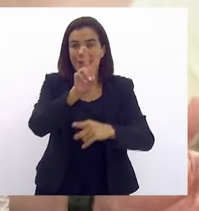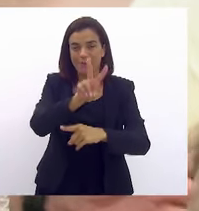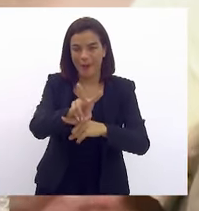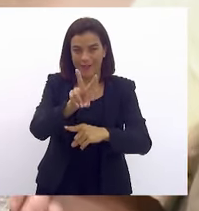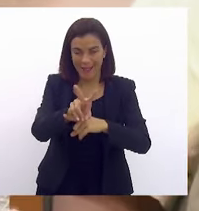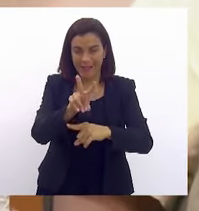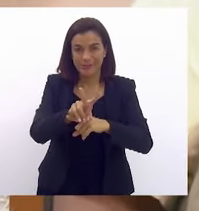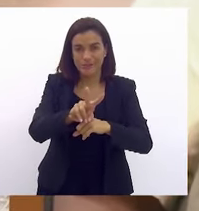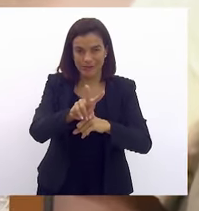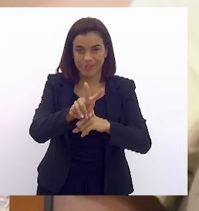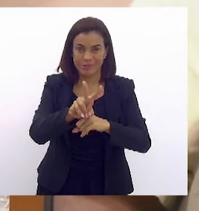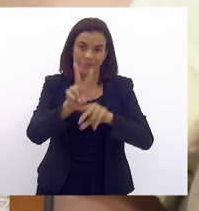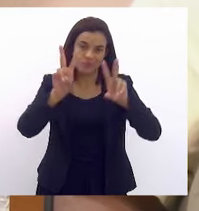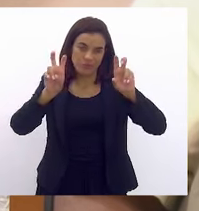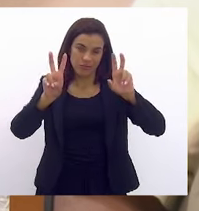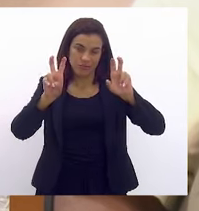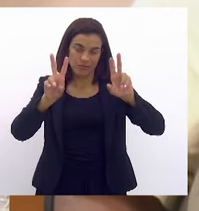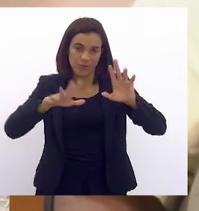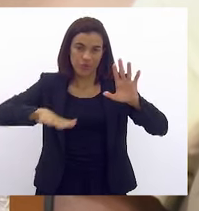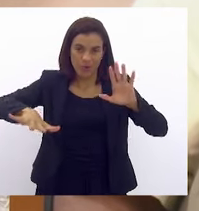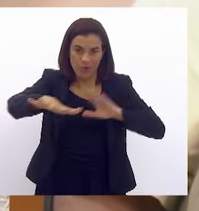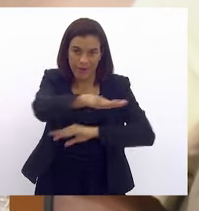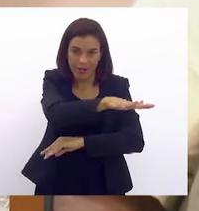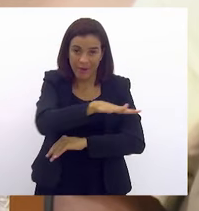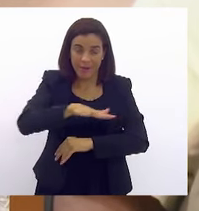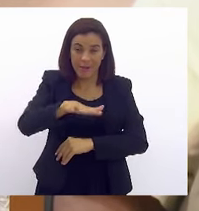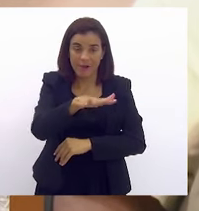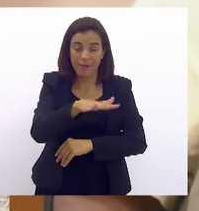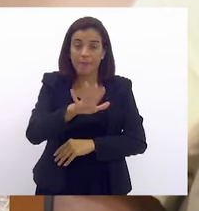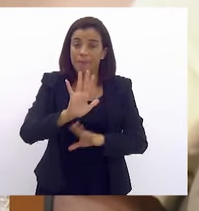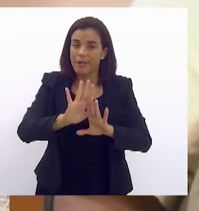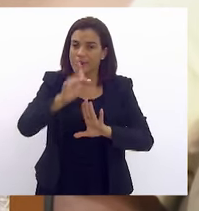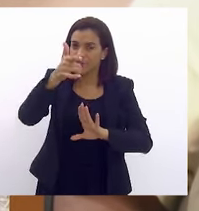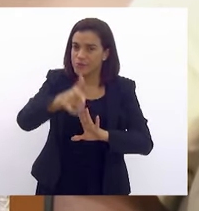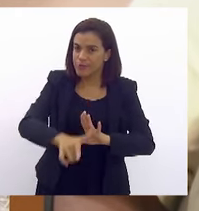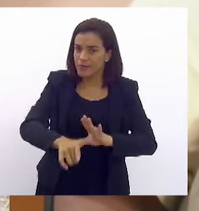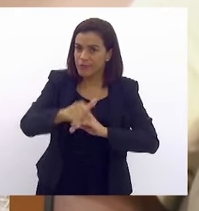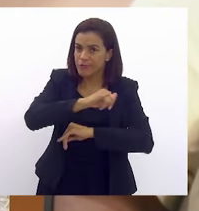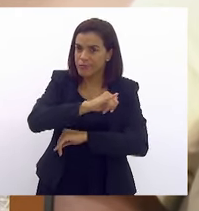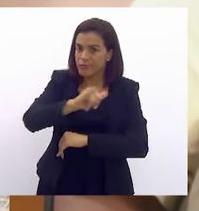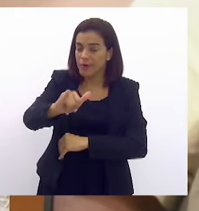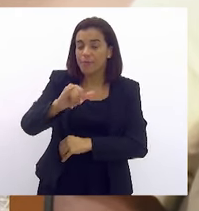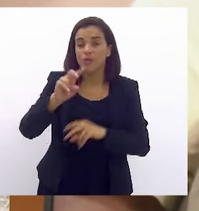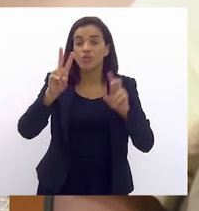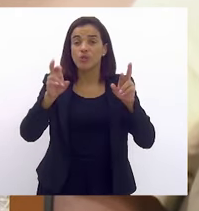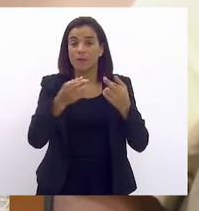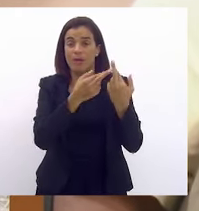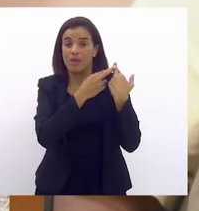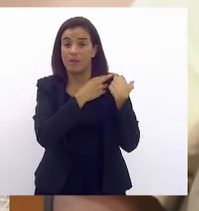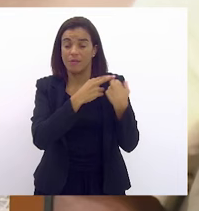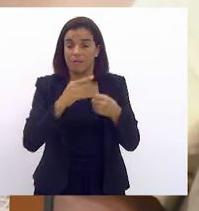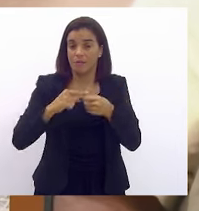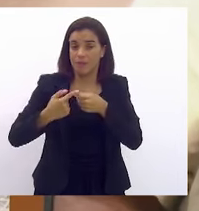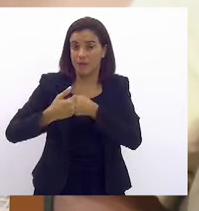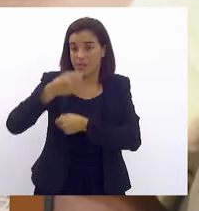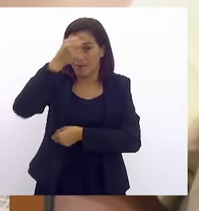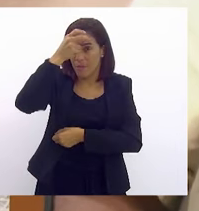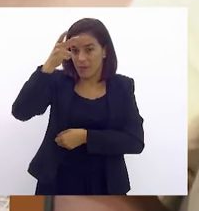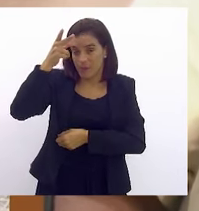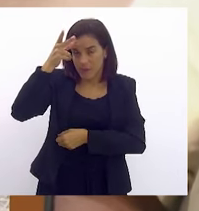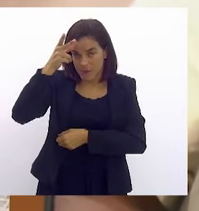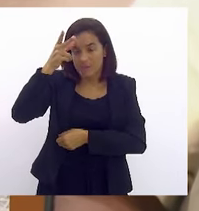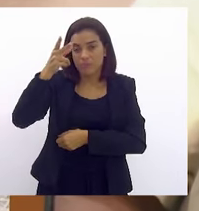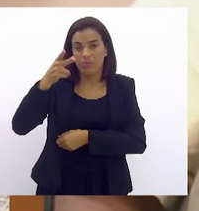em relação ao parque. Mas, repito, que se trata de competência municipal o controle da